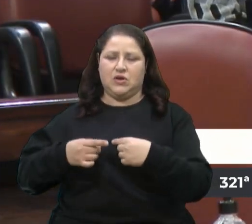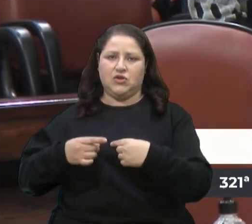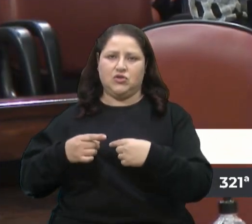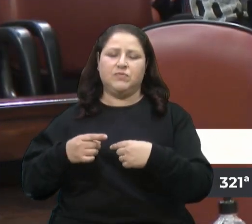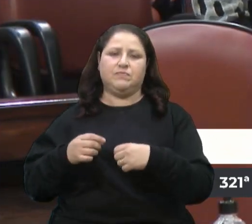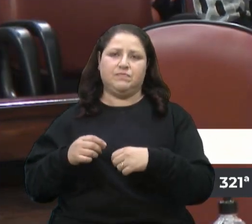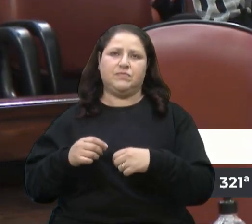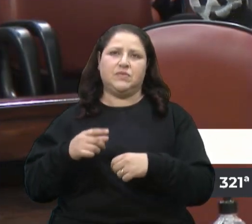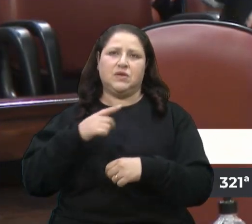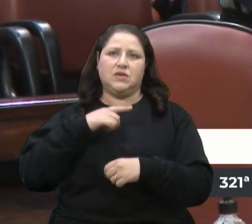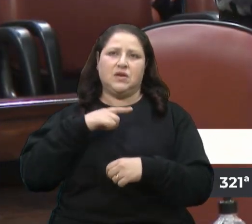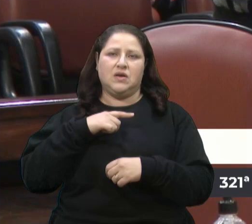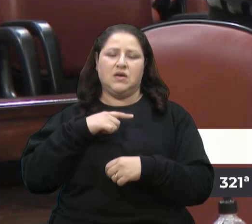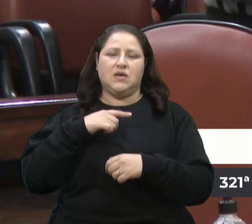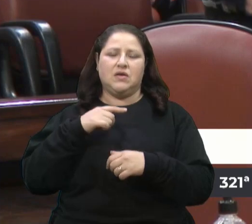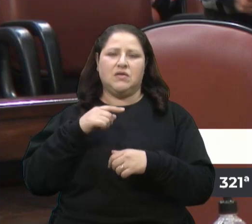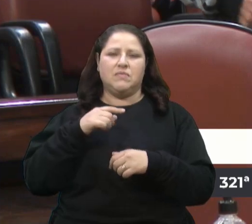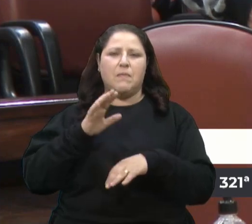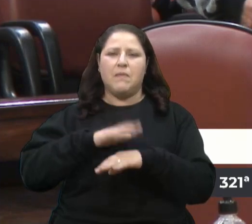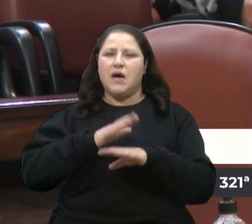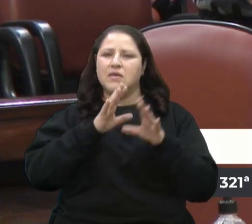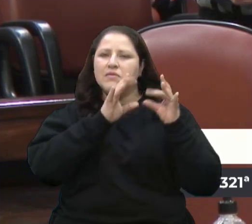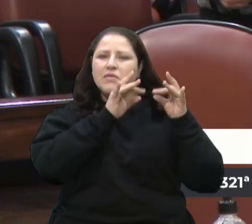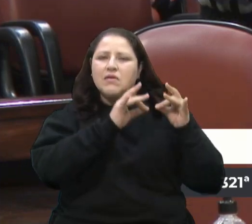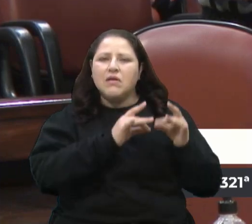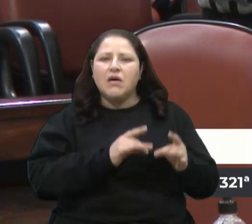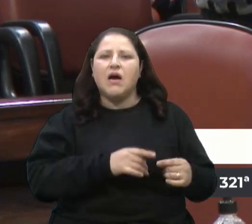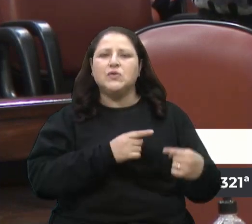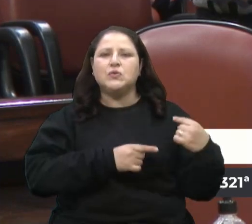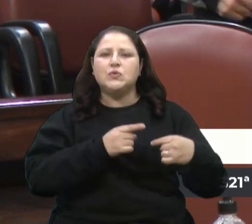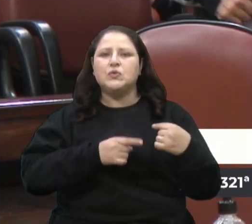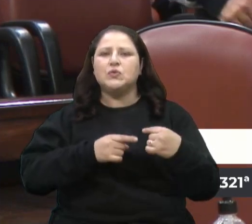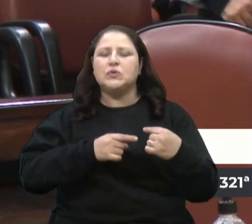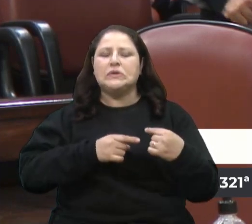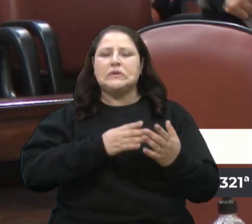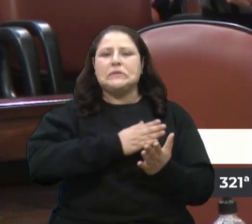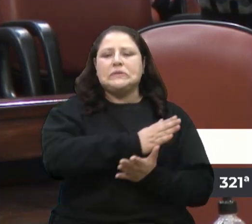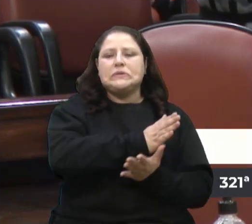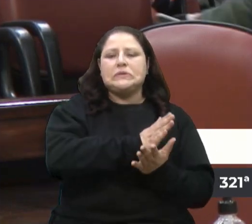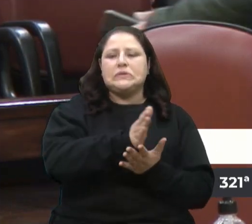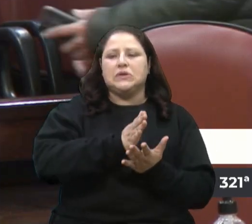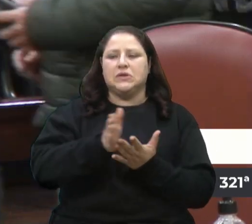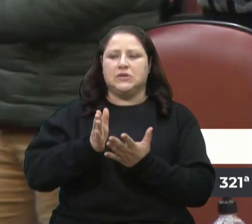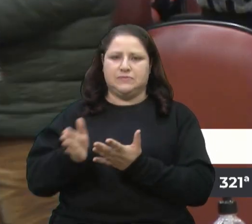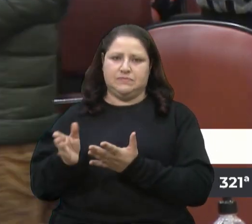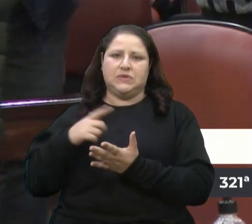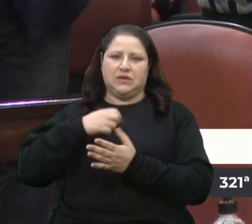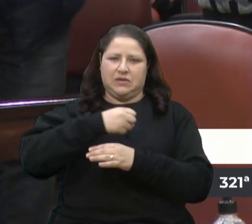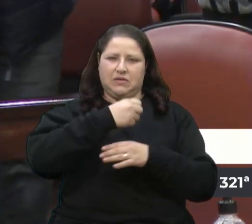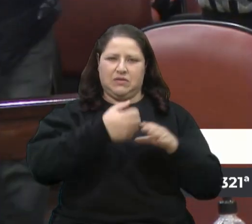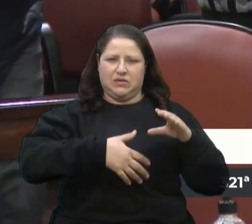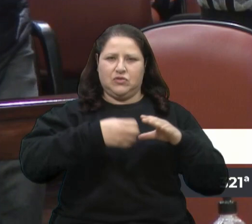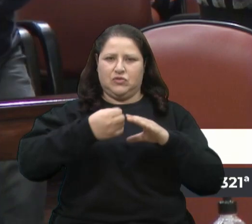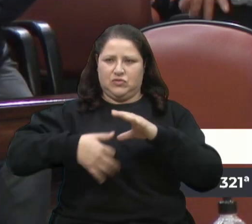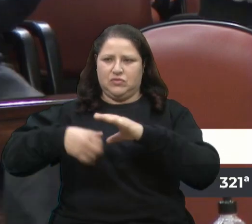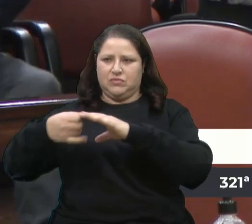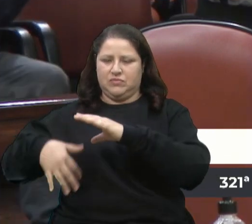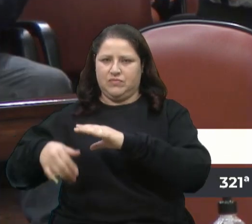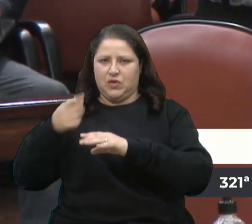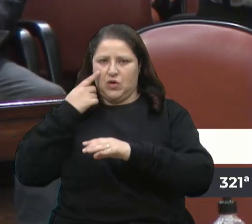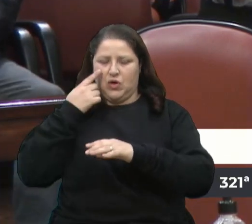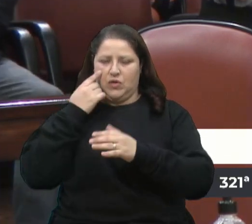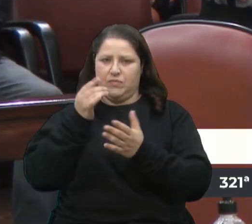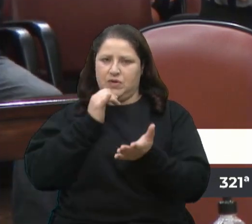e esmiuçar esse debate em diversos aspectos. Por exemplo, semana passada saiu o censo